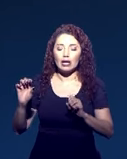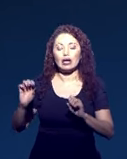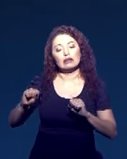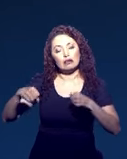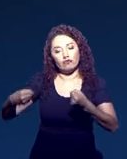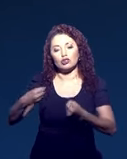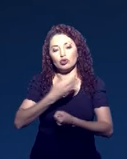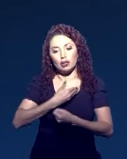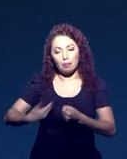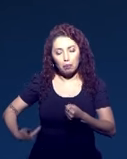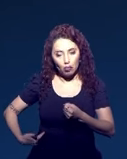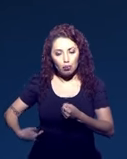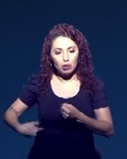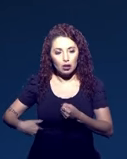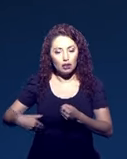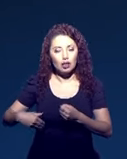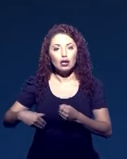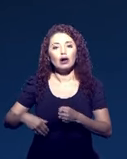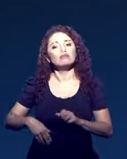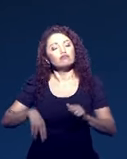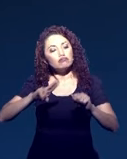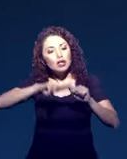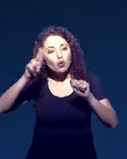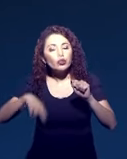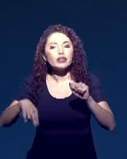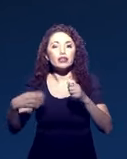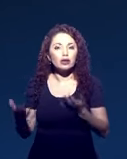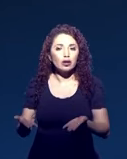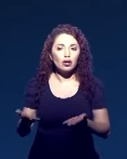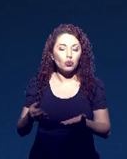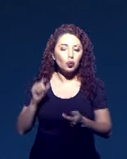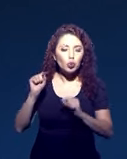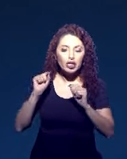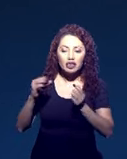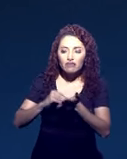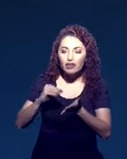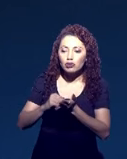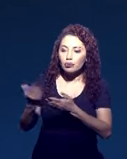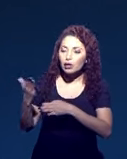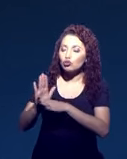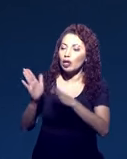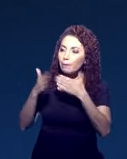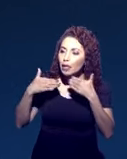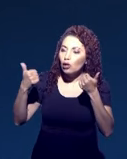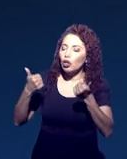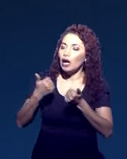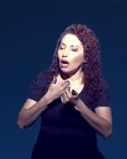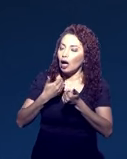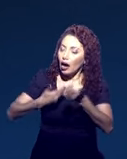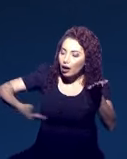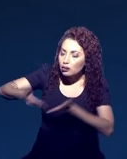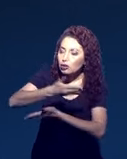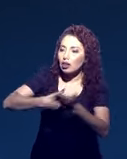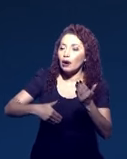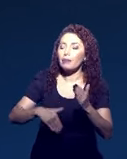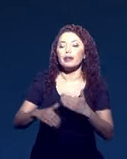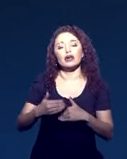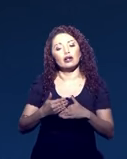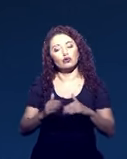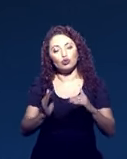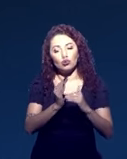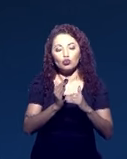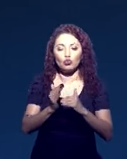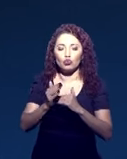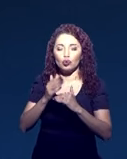sinalização o que que falta para melhorar a relação do governo com o Senado seria ampliar o domínio dos senadores sobre as